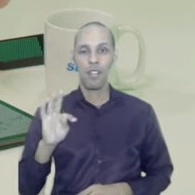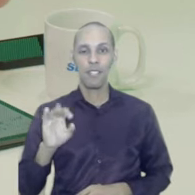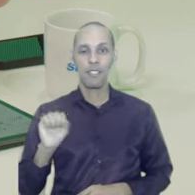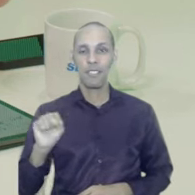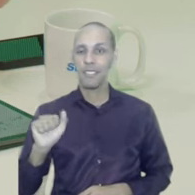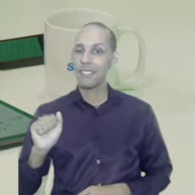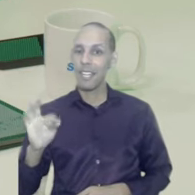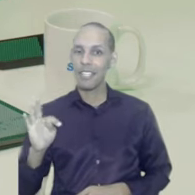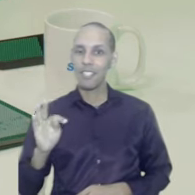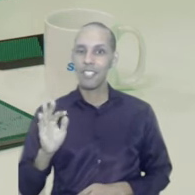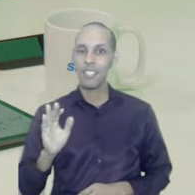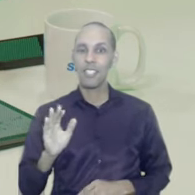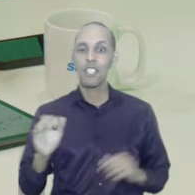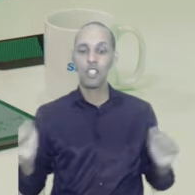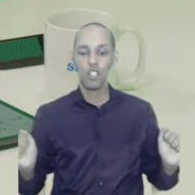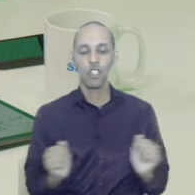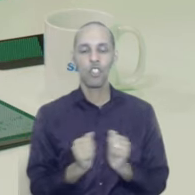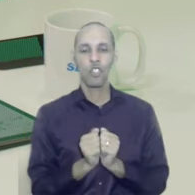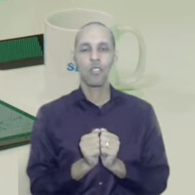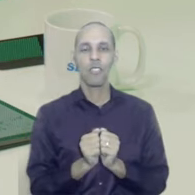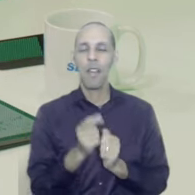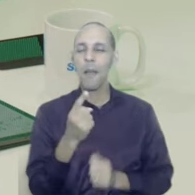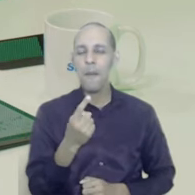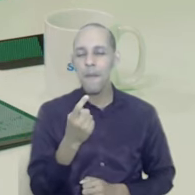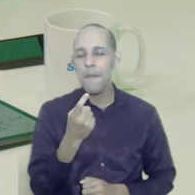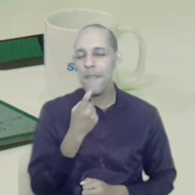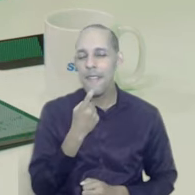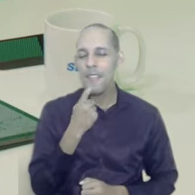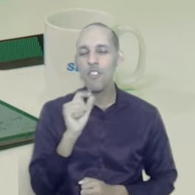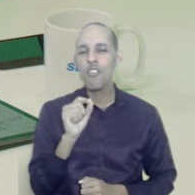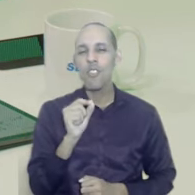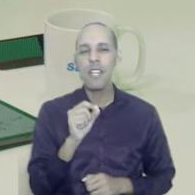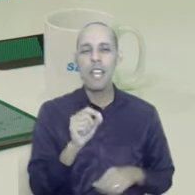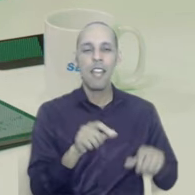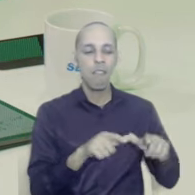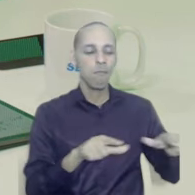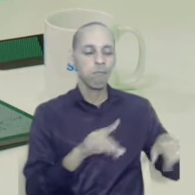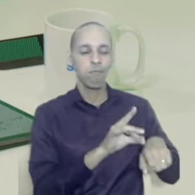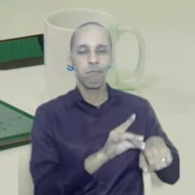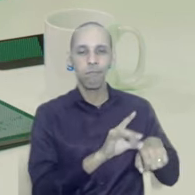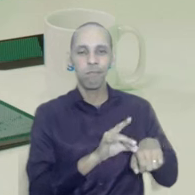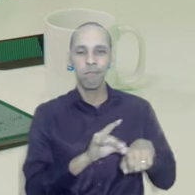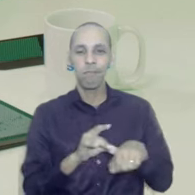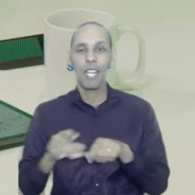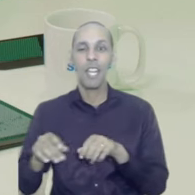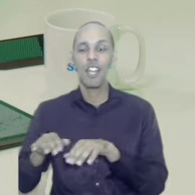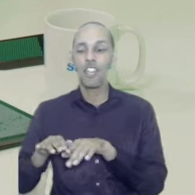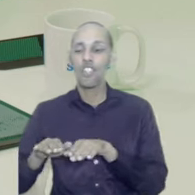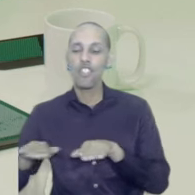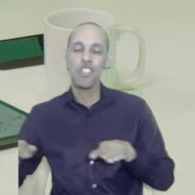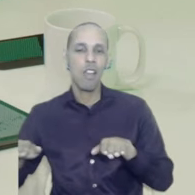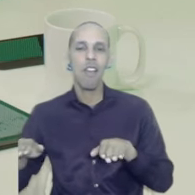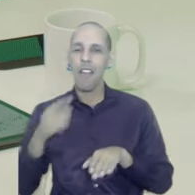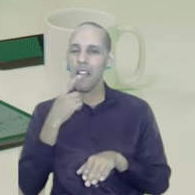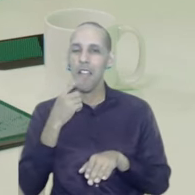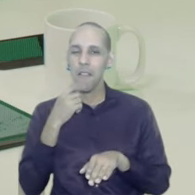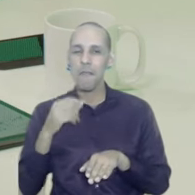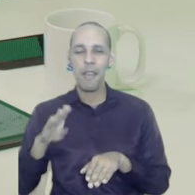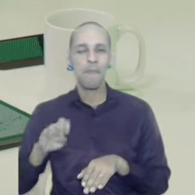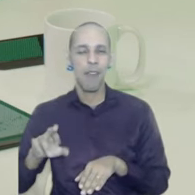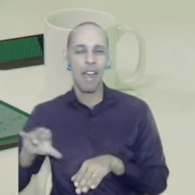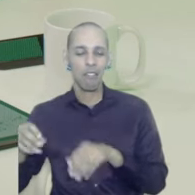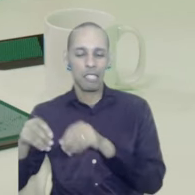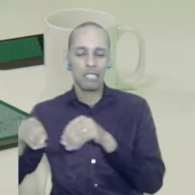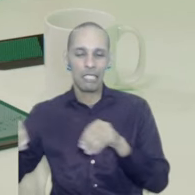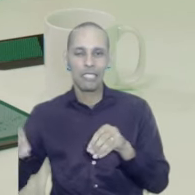chão vermelho né o noso primeiro produto foi para isso é desmistificar a gente tá usando inteligência Aral mas não preciso